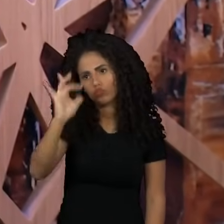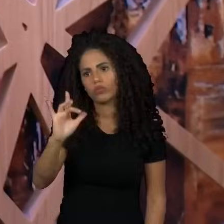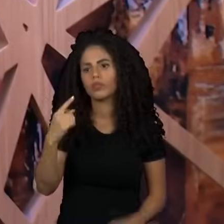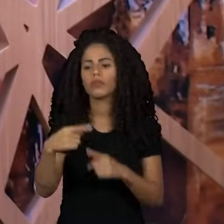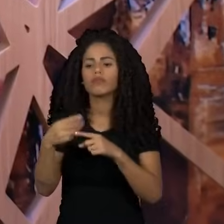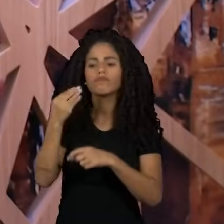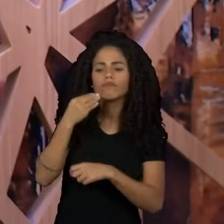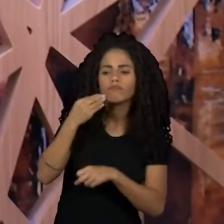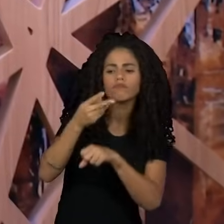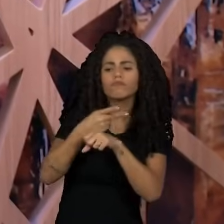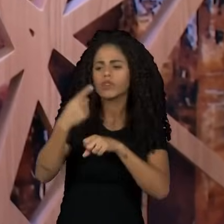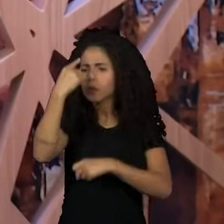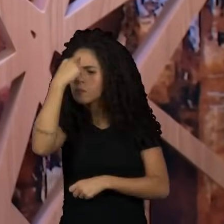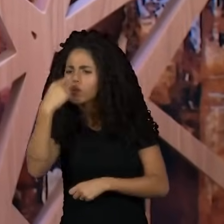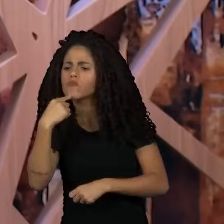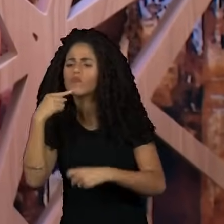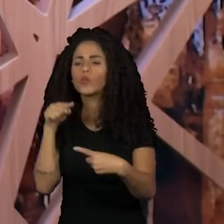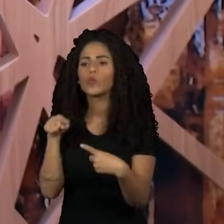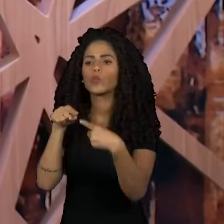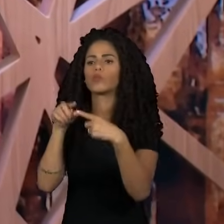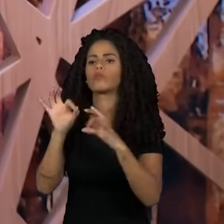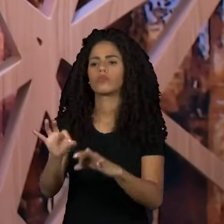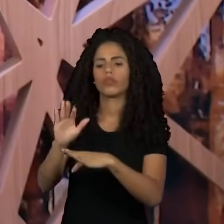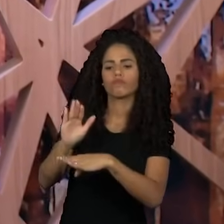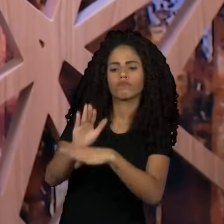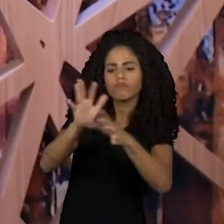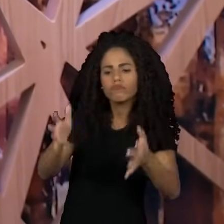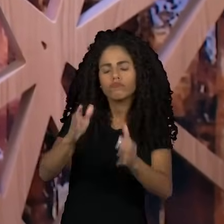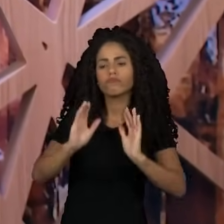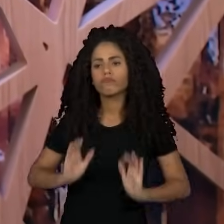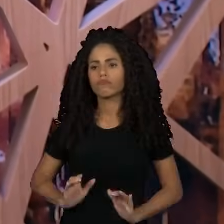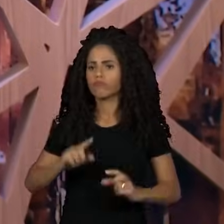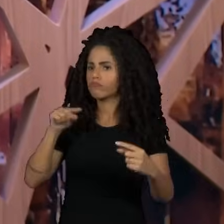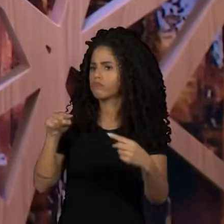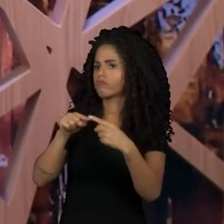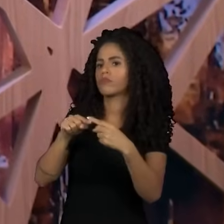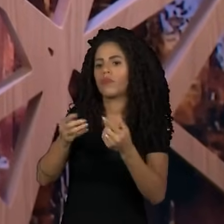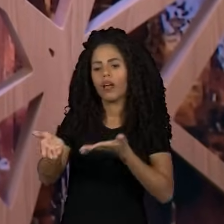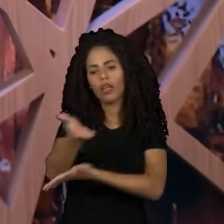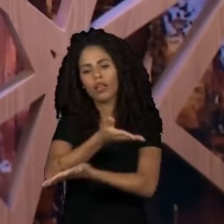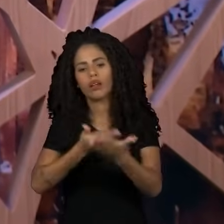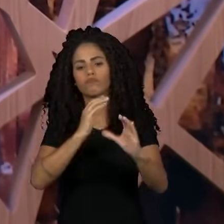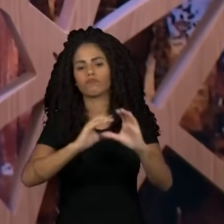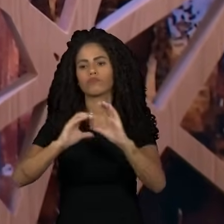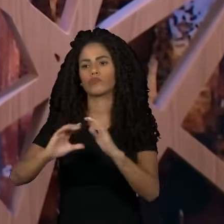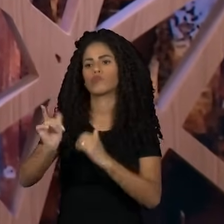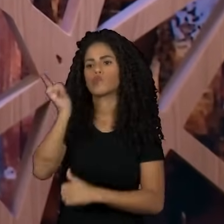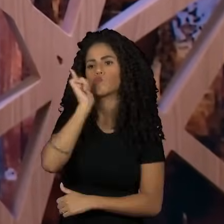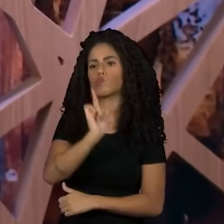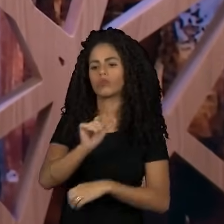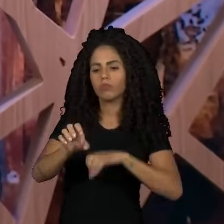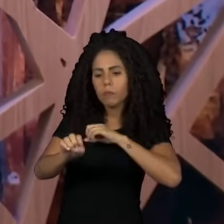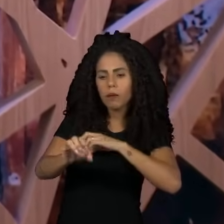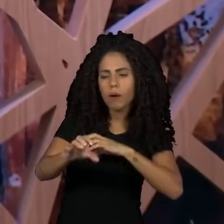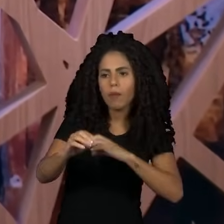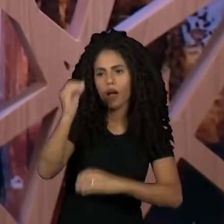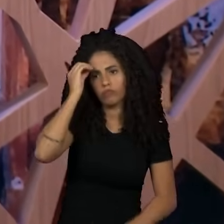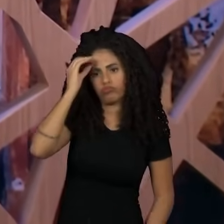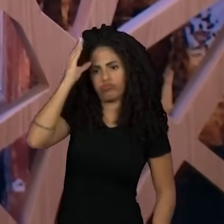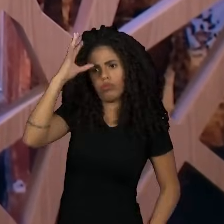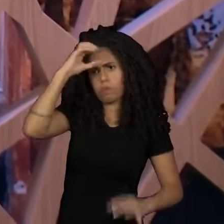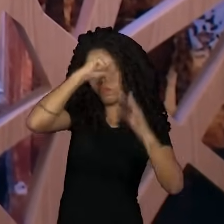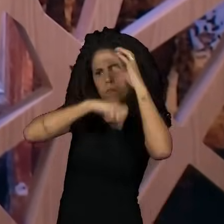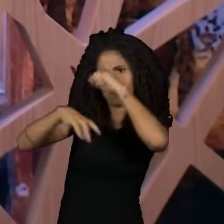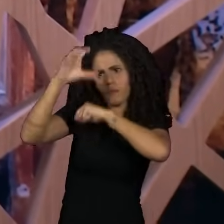um animal que tenha o perfil, né? Tenha um comportamento adequado para que ele possa ser socializado e depois treinado para desenvolver essas atividades. O